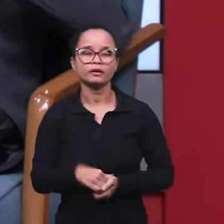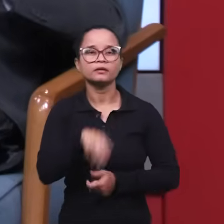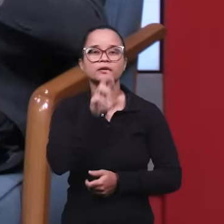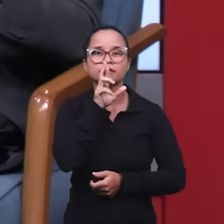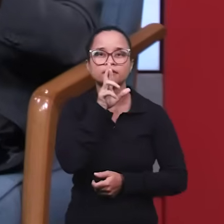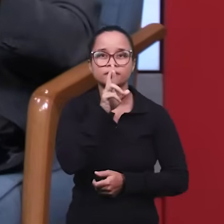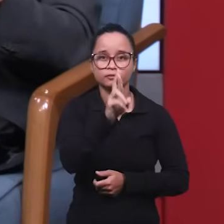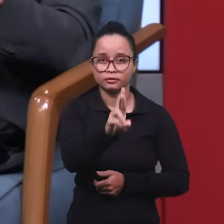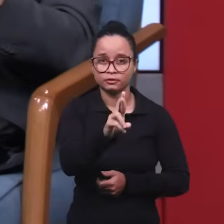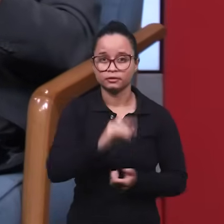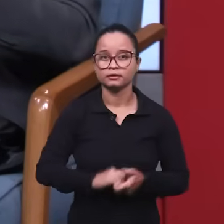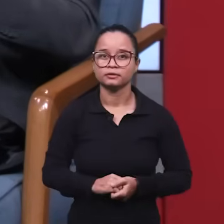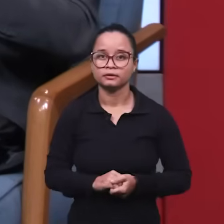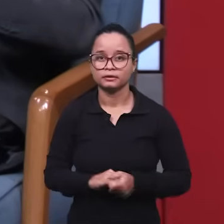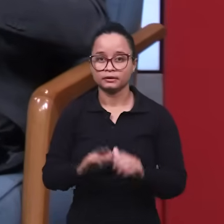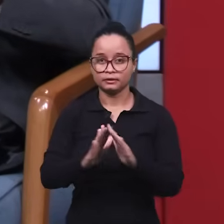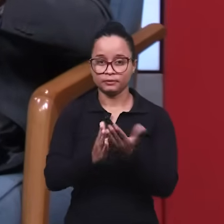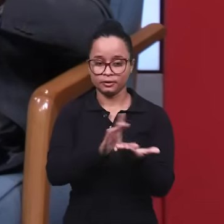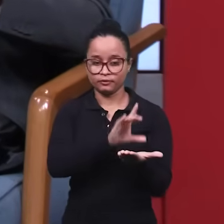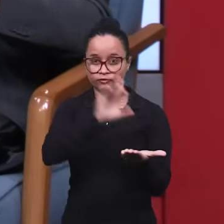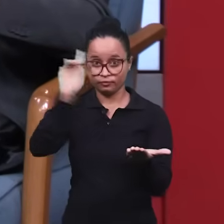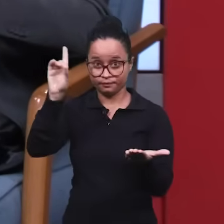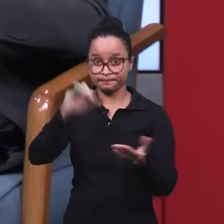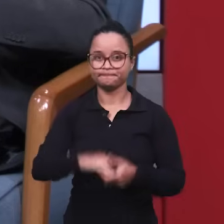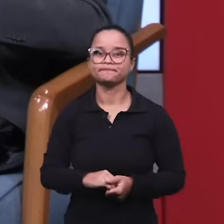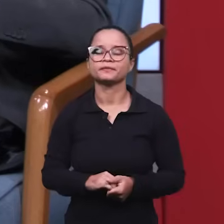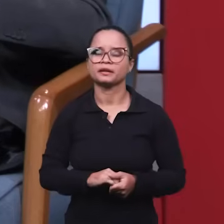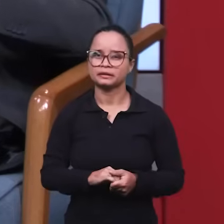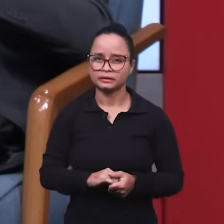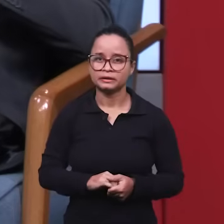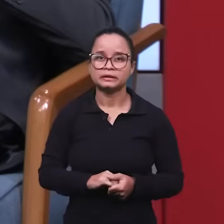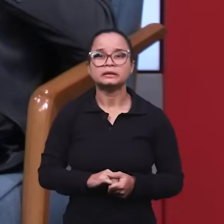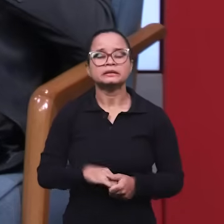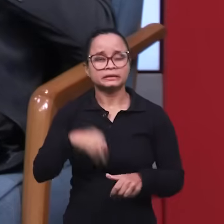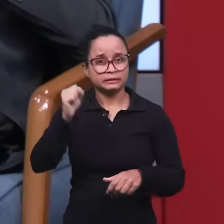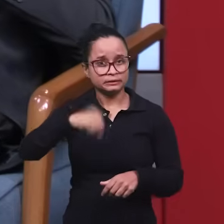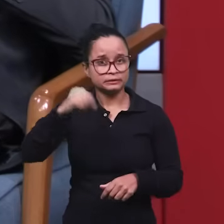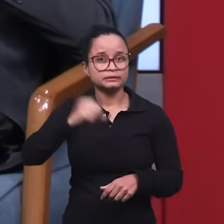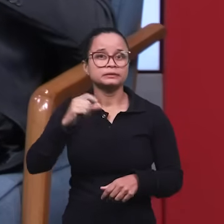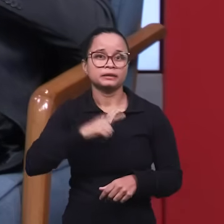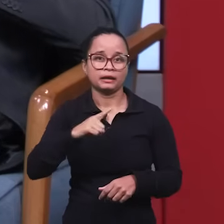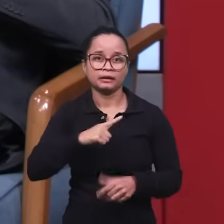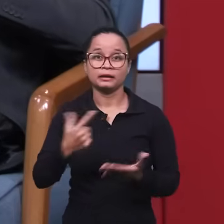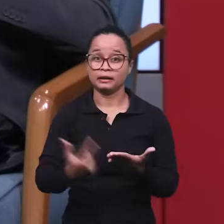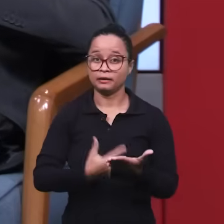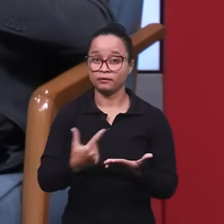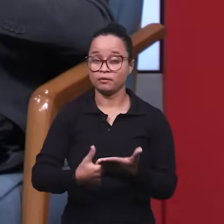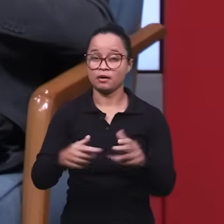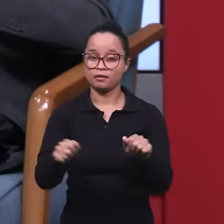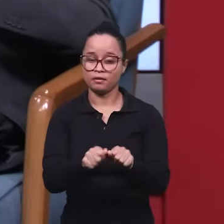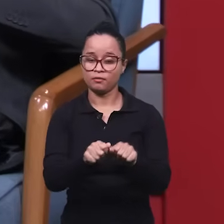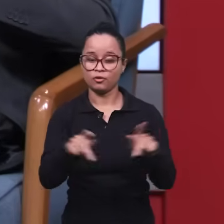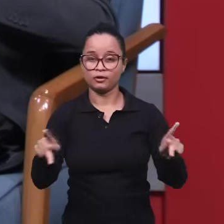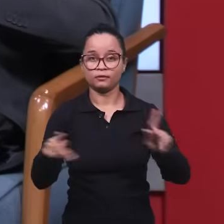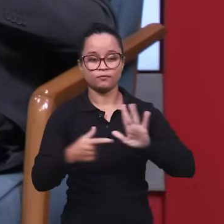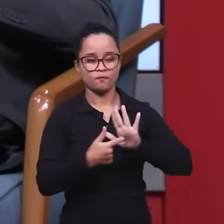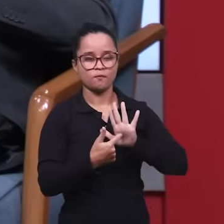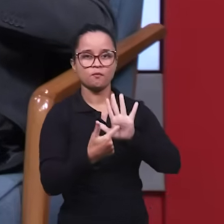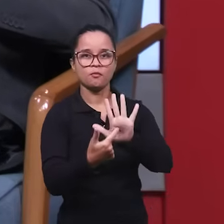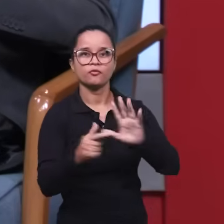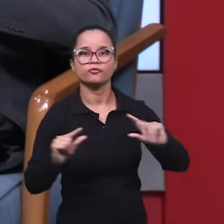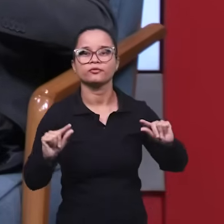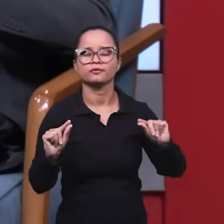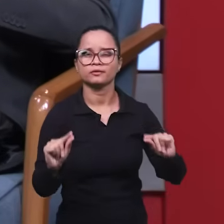Isso tem resposta bíblica também? Sim, tem. No livro de Apocalipse está escrito